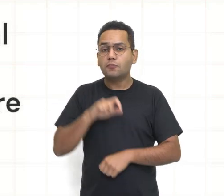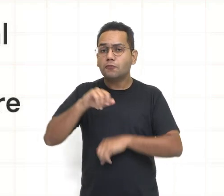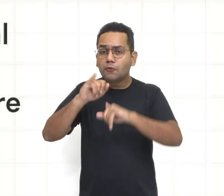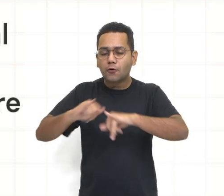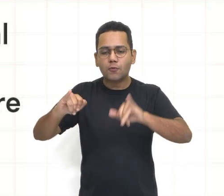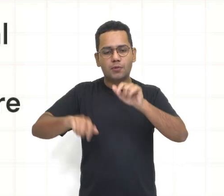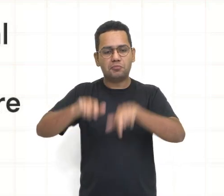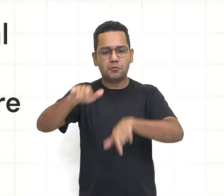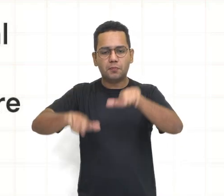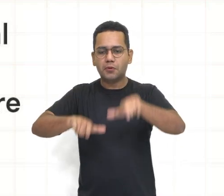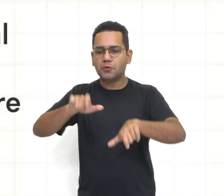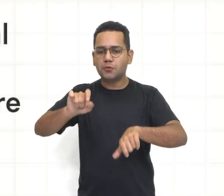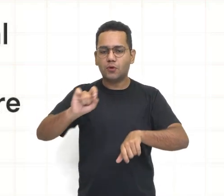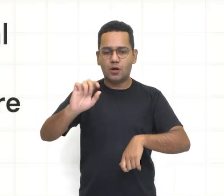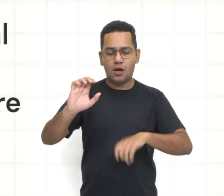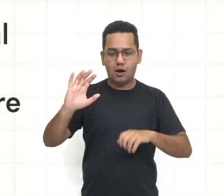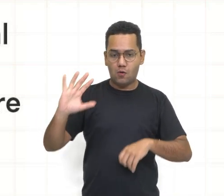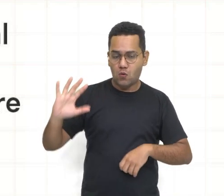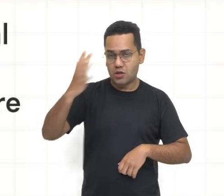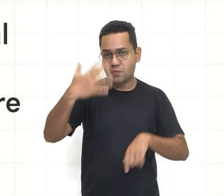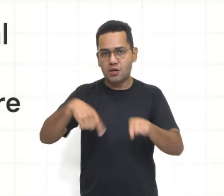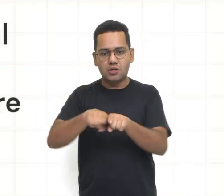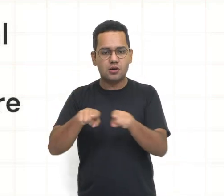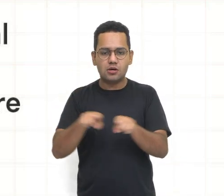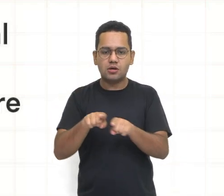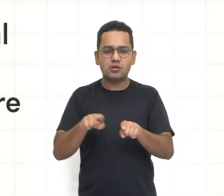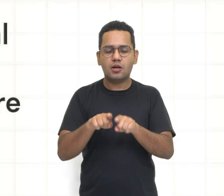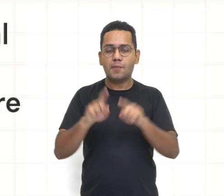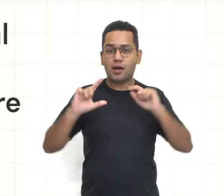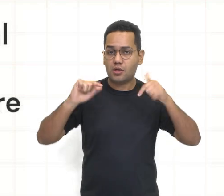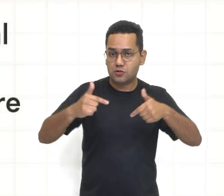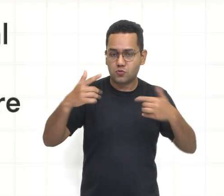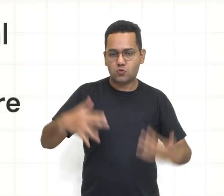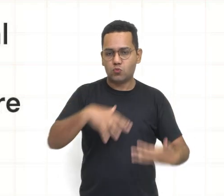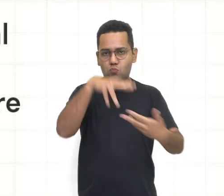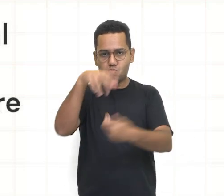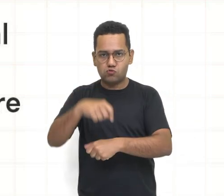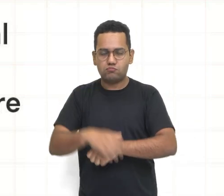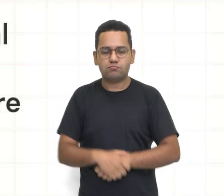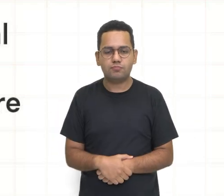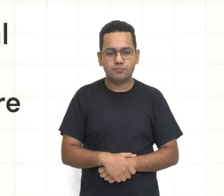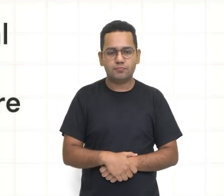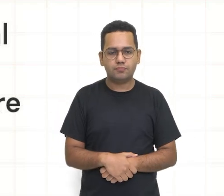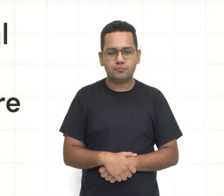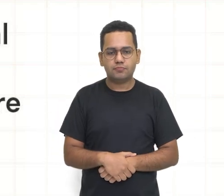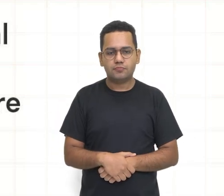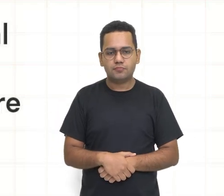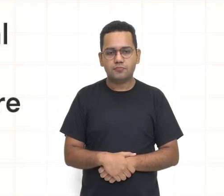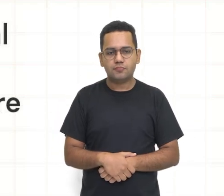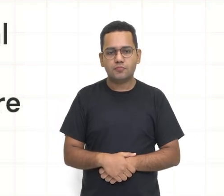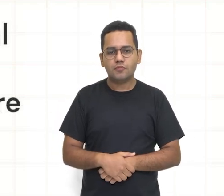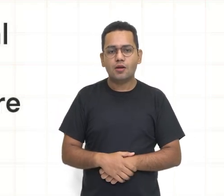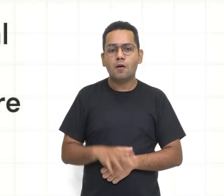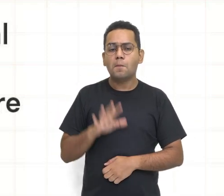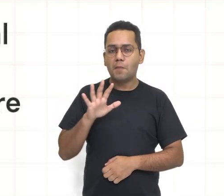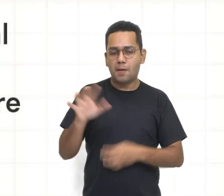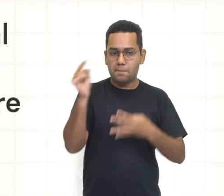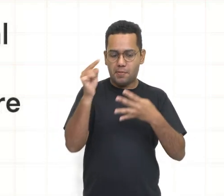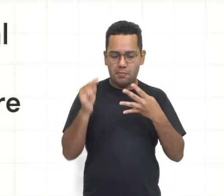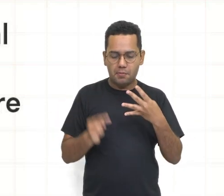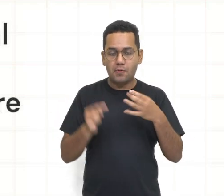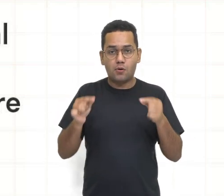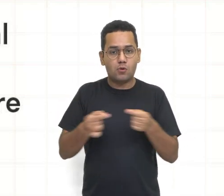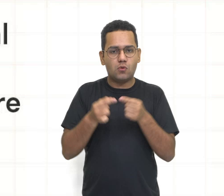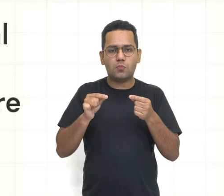público sobre eventos e tendências mundiais, certo? Tudo voltado ali para a questão da globalização,